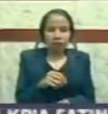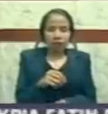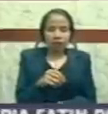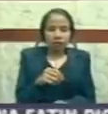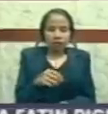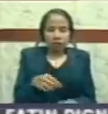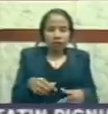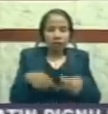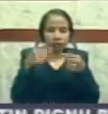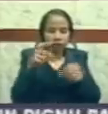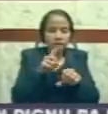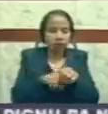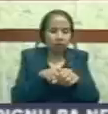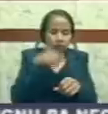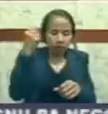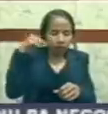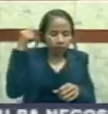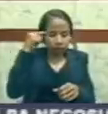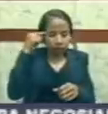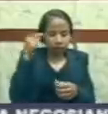foi fila falei para o governo ato